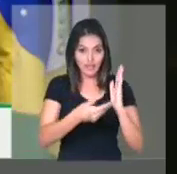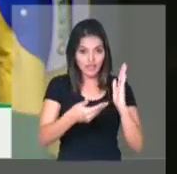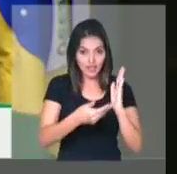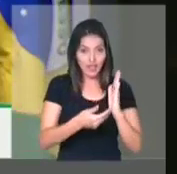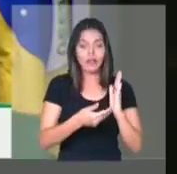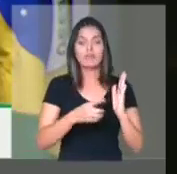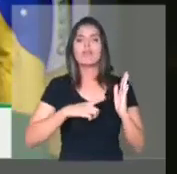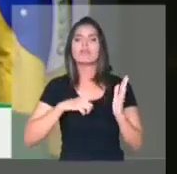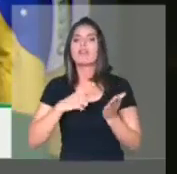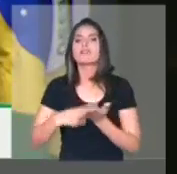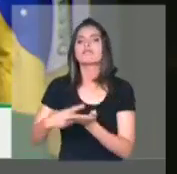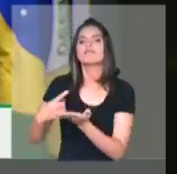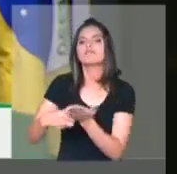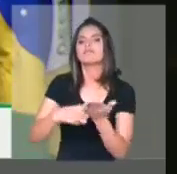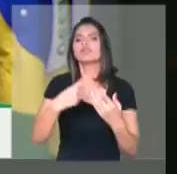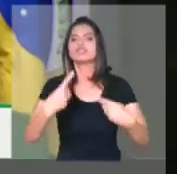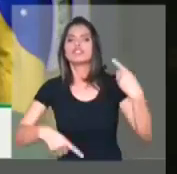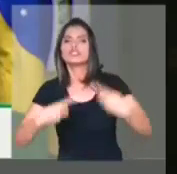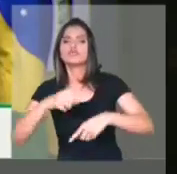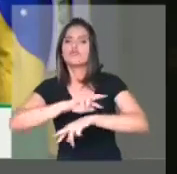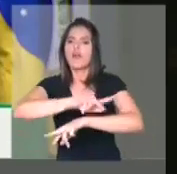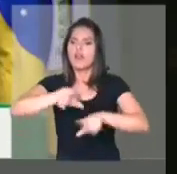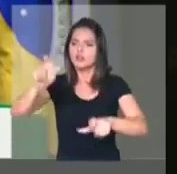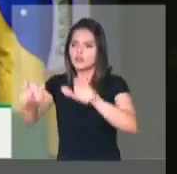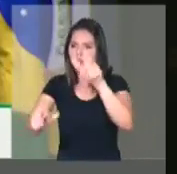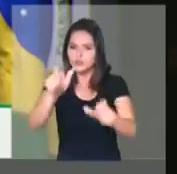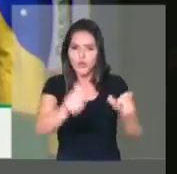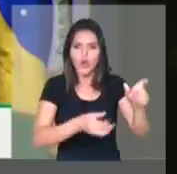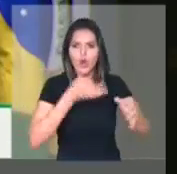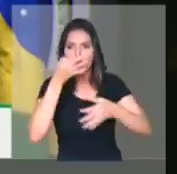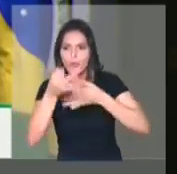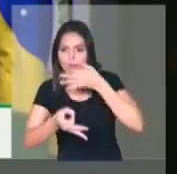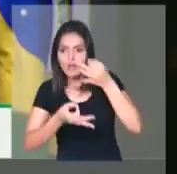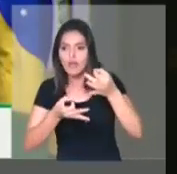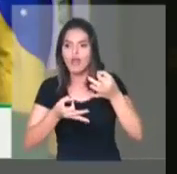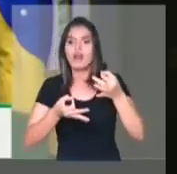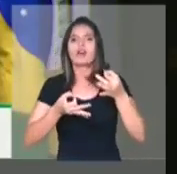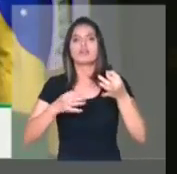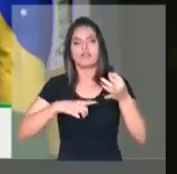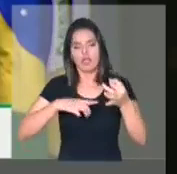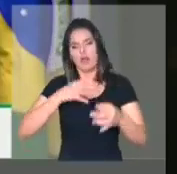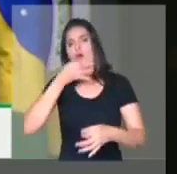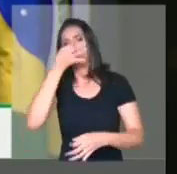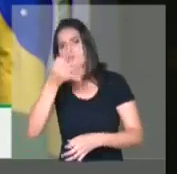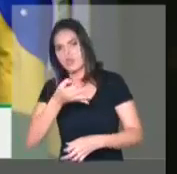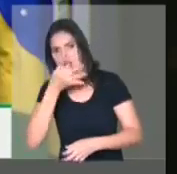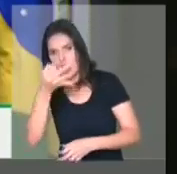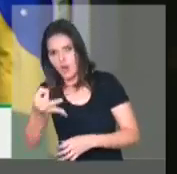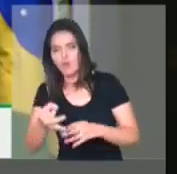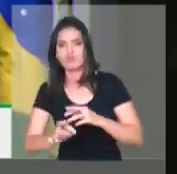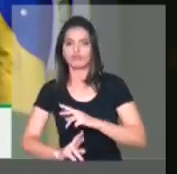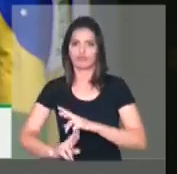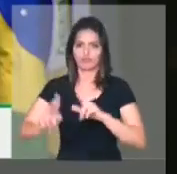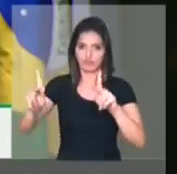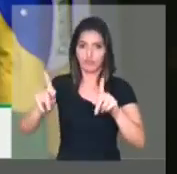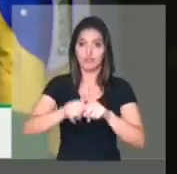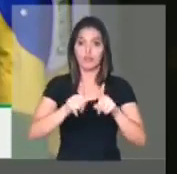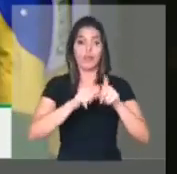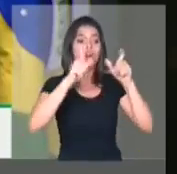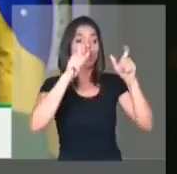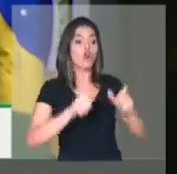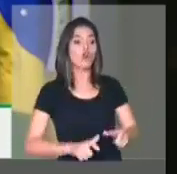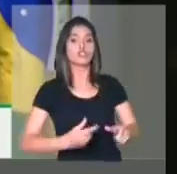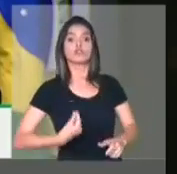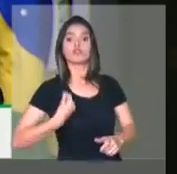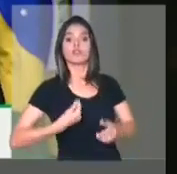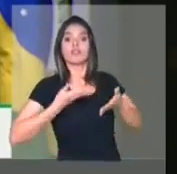se constrói na diversidade, não apenas de opiniões, mas também de origens,